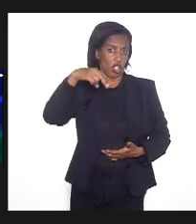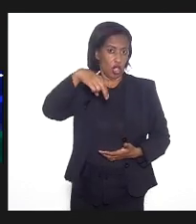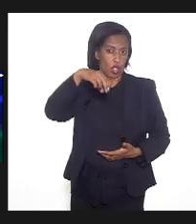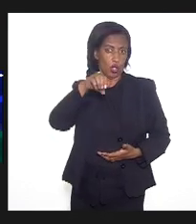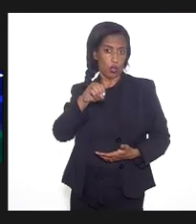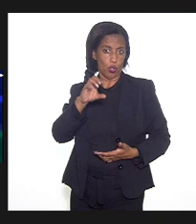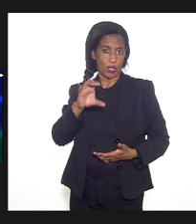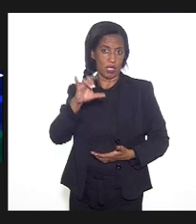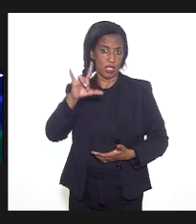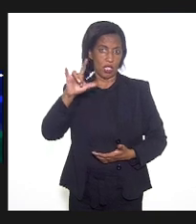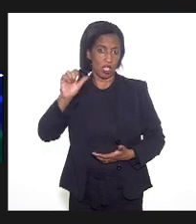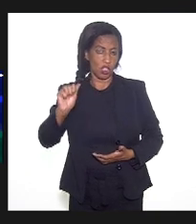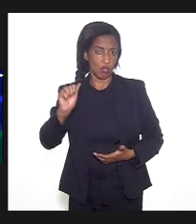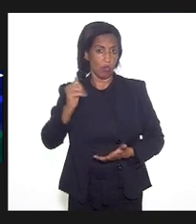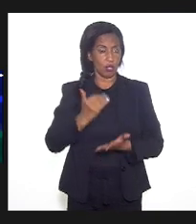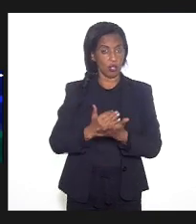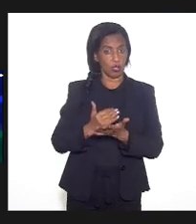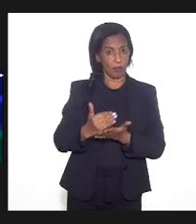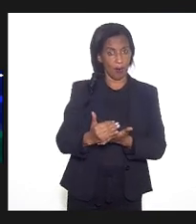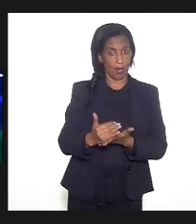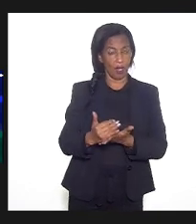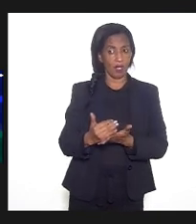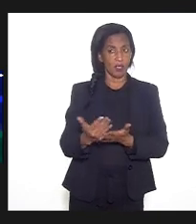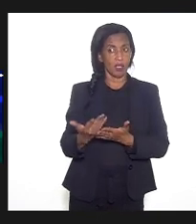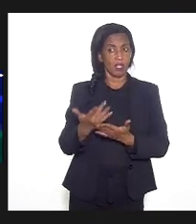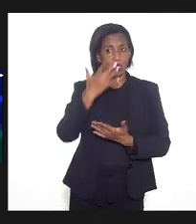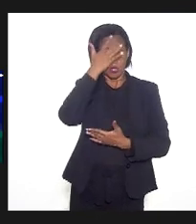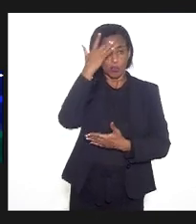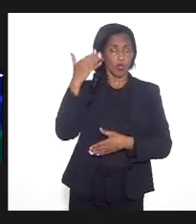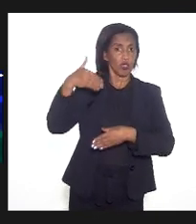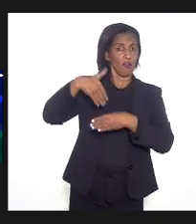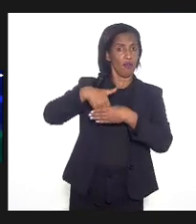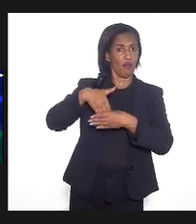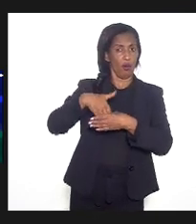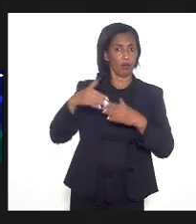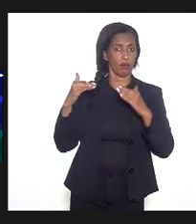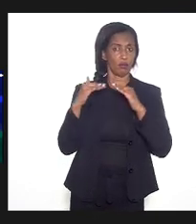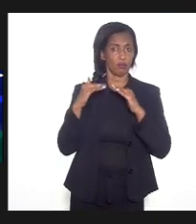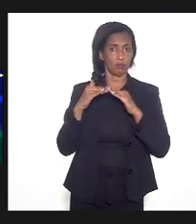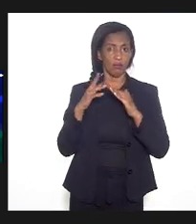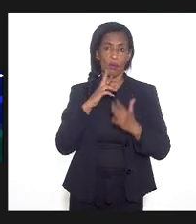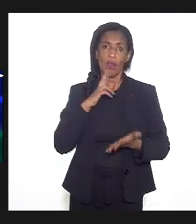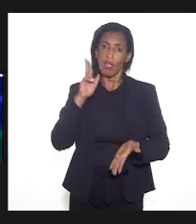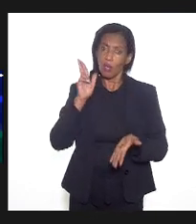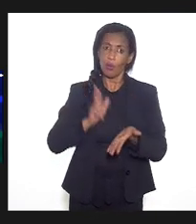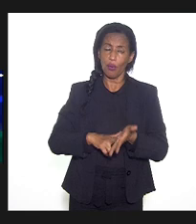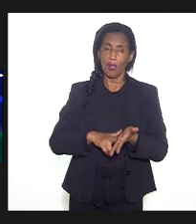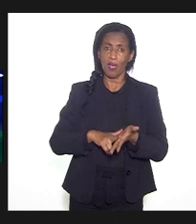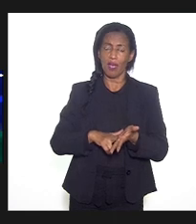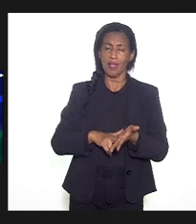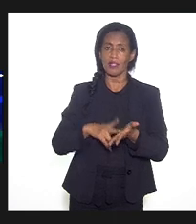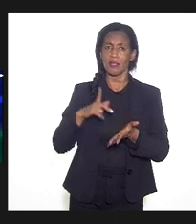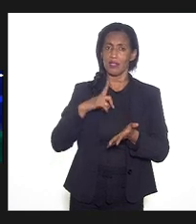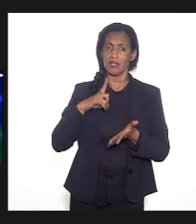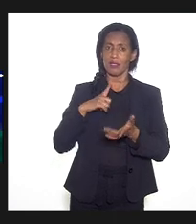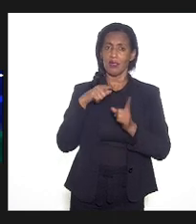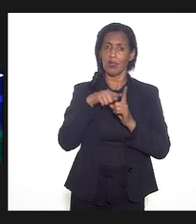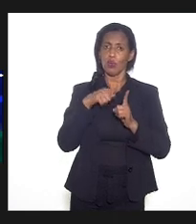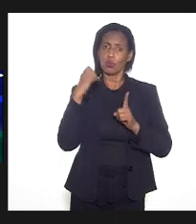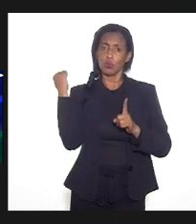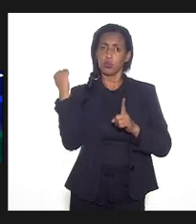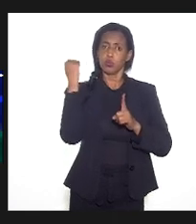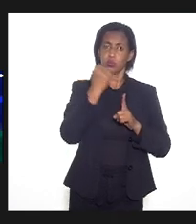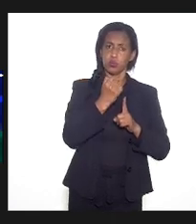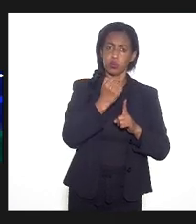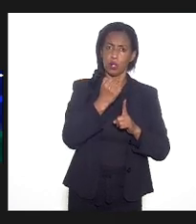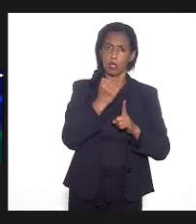parte de uma premissa que aqueles que votam favorável, em primeiro lugar, reconhecem que há um genocídio. E eu